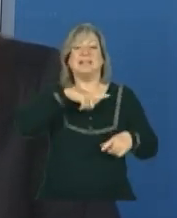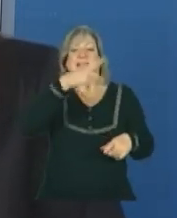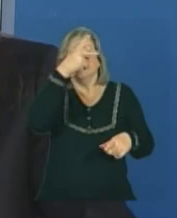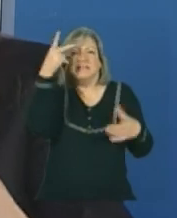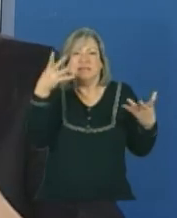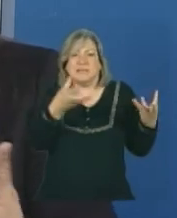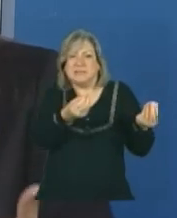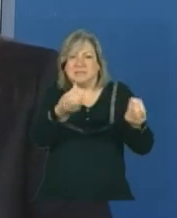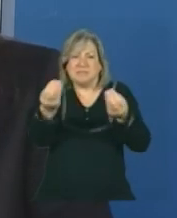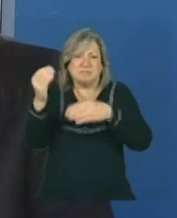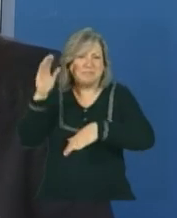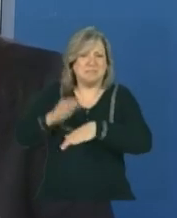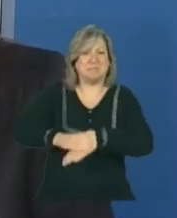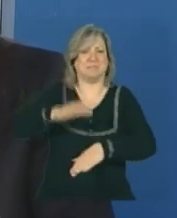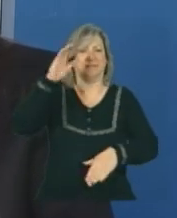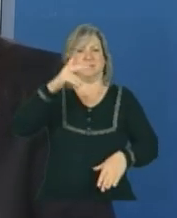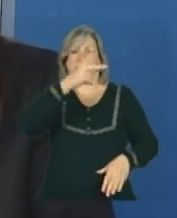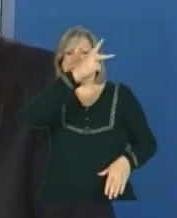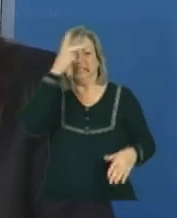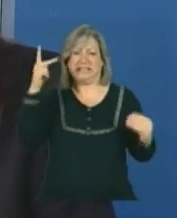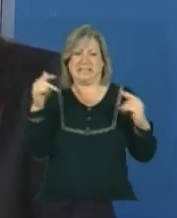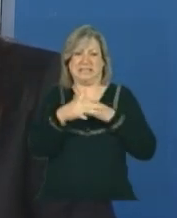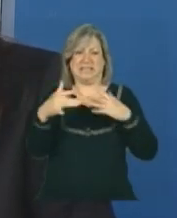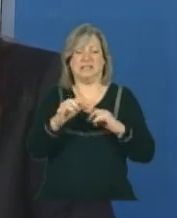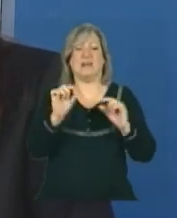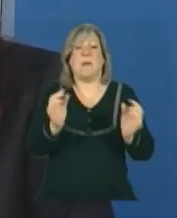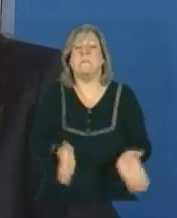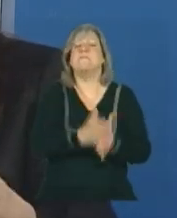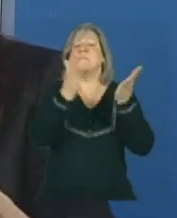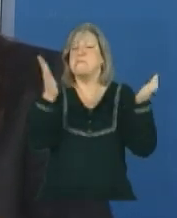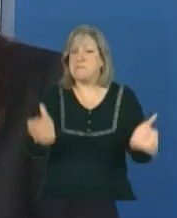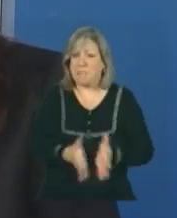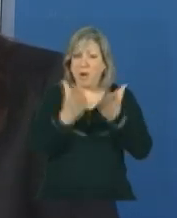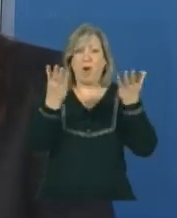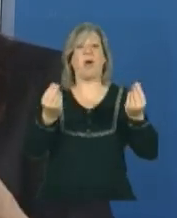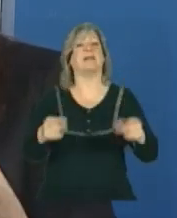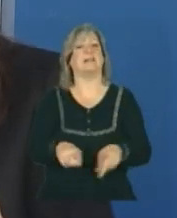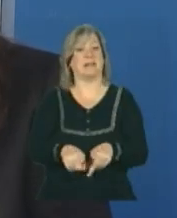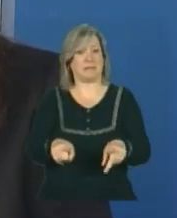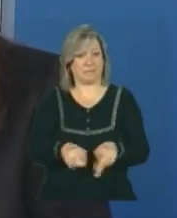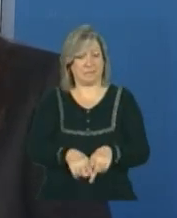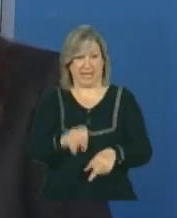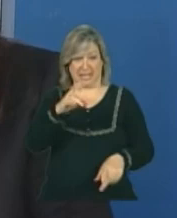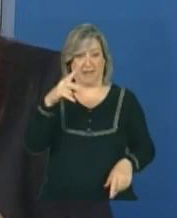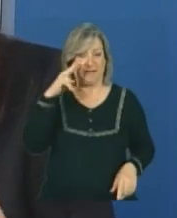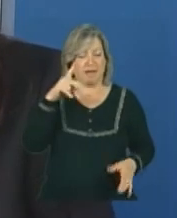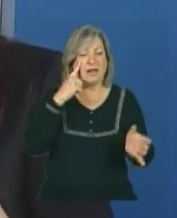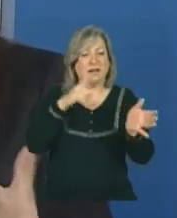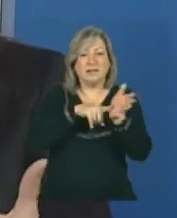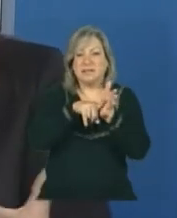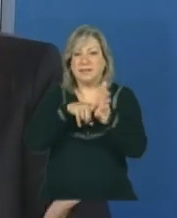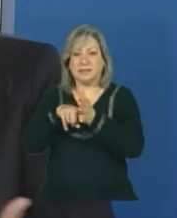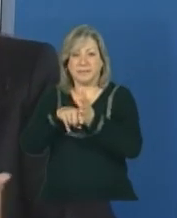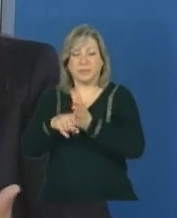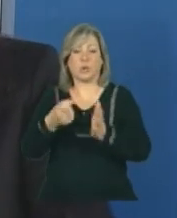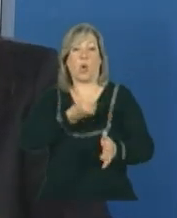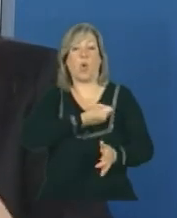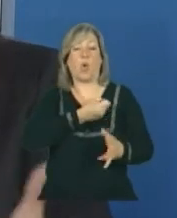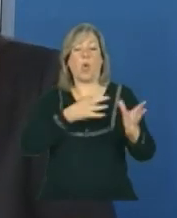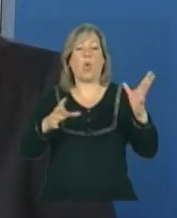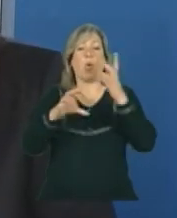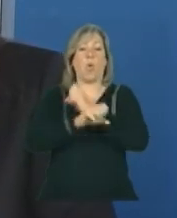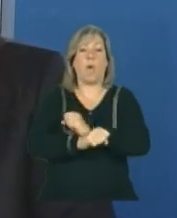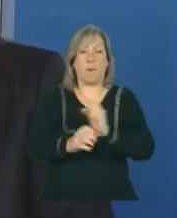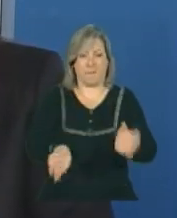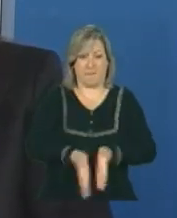têm quantitativos muito grandes de população em extrema pobreza. Se você for olhar em termos absolutos, o número de população pobre